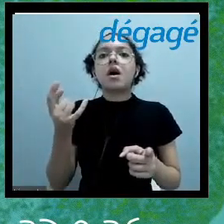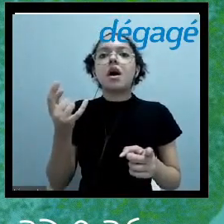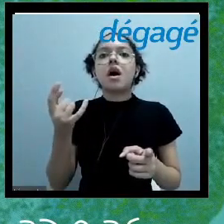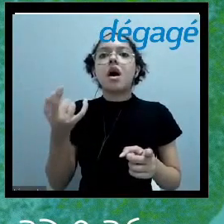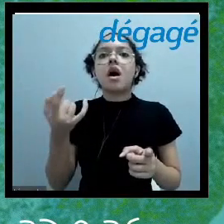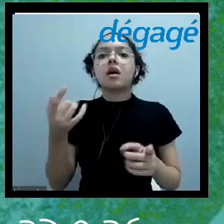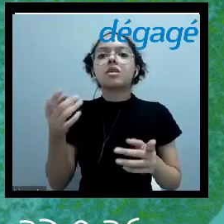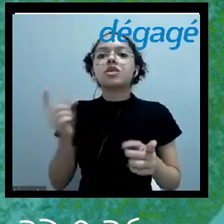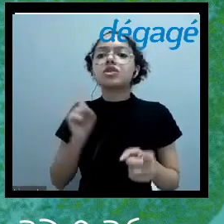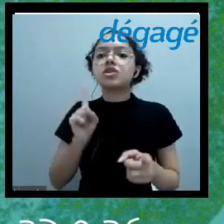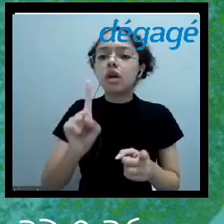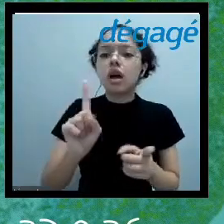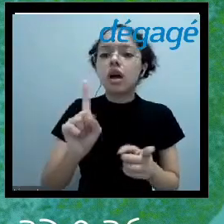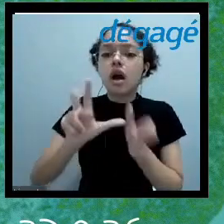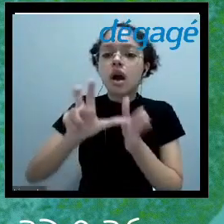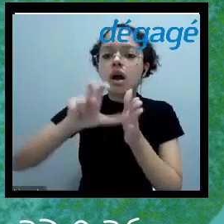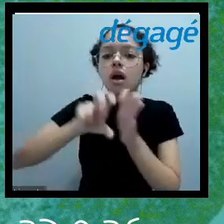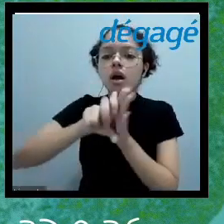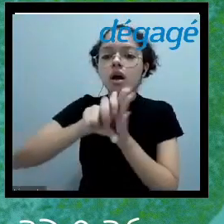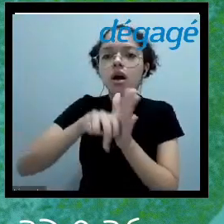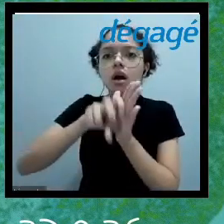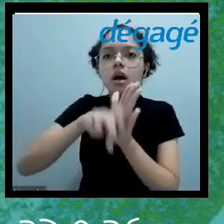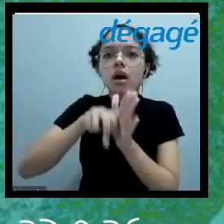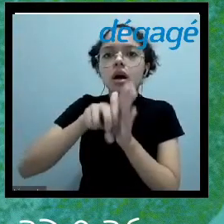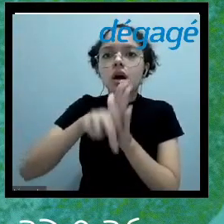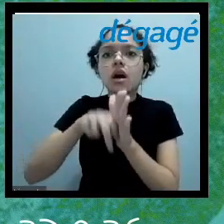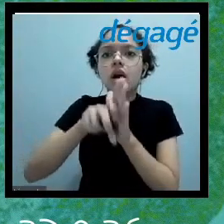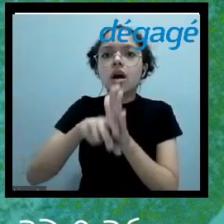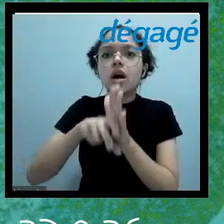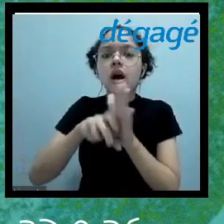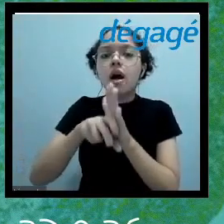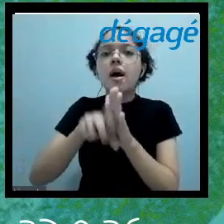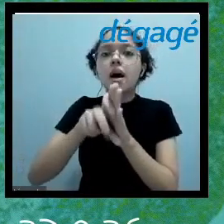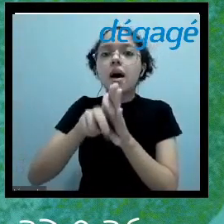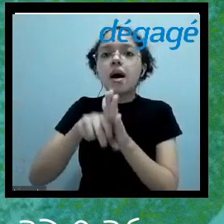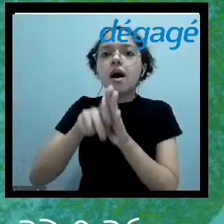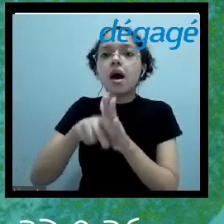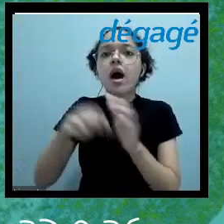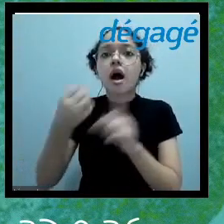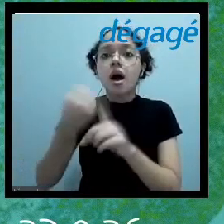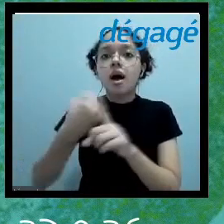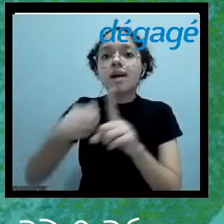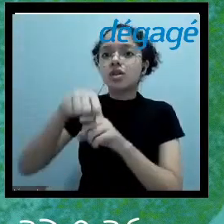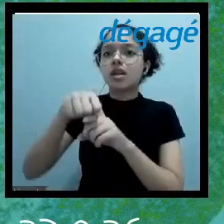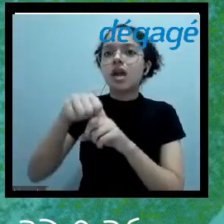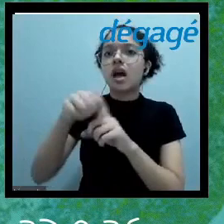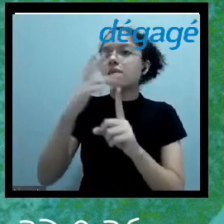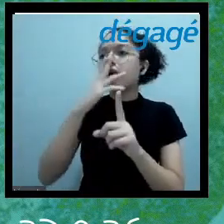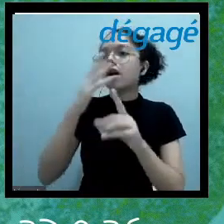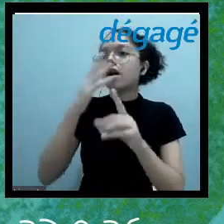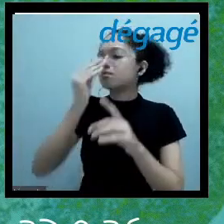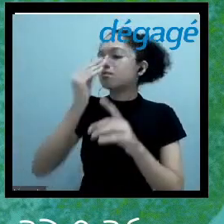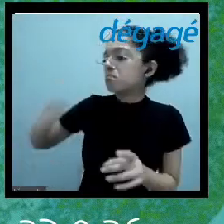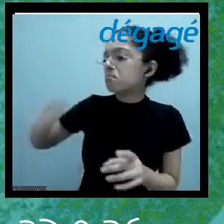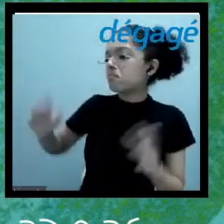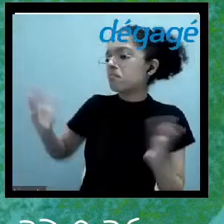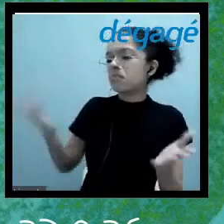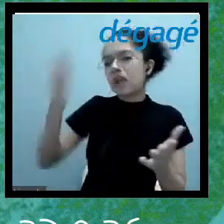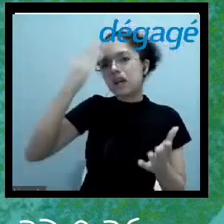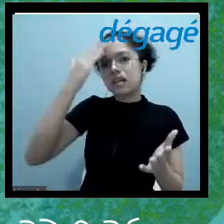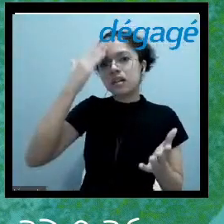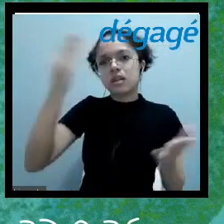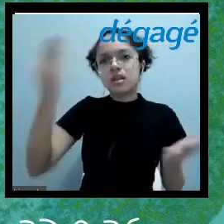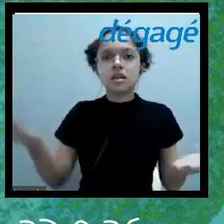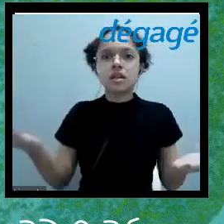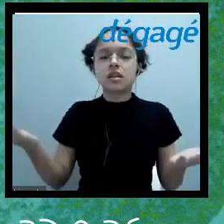que aos olhos da sociedade está vegetando, e você fica conversando mesmo com ela, sabe, assim, e aí, pá, não sei o quê, pá, aquilo, pá,